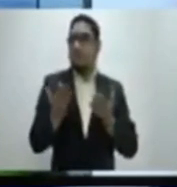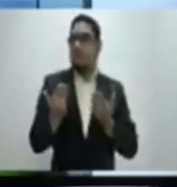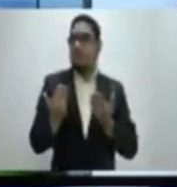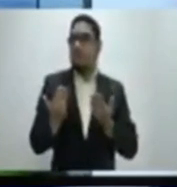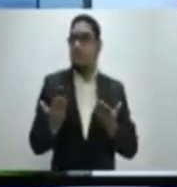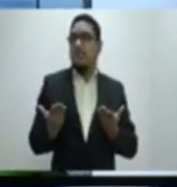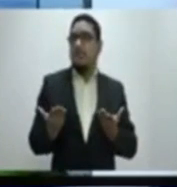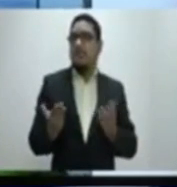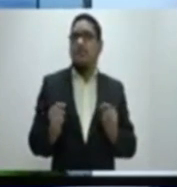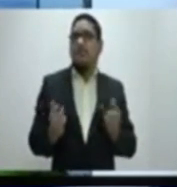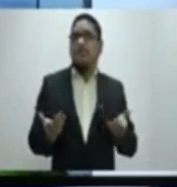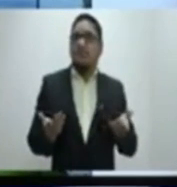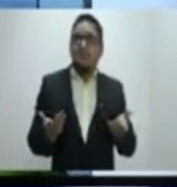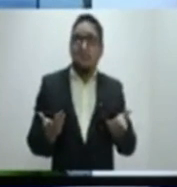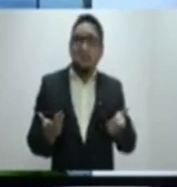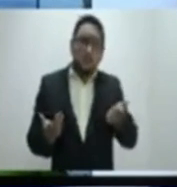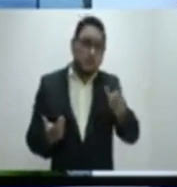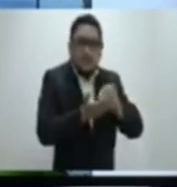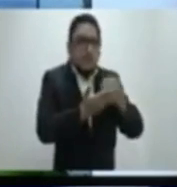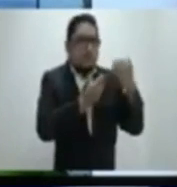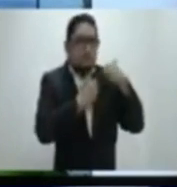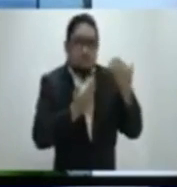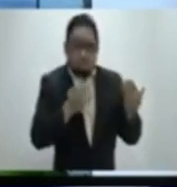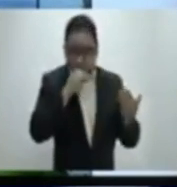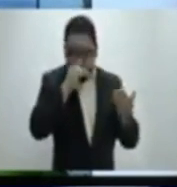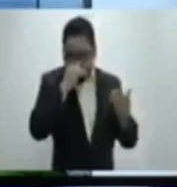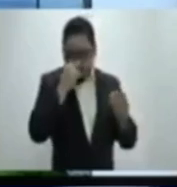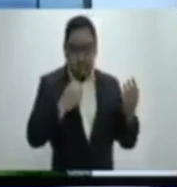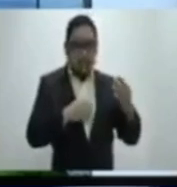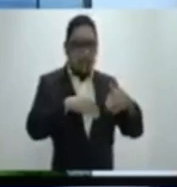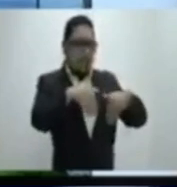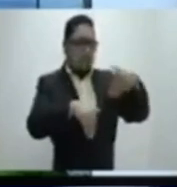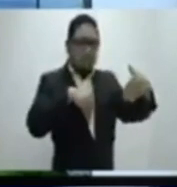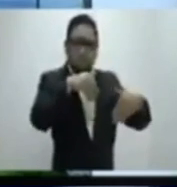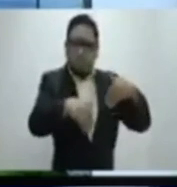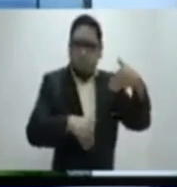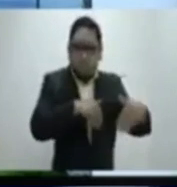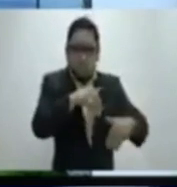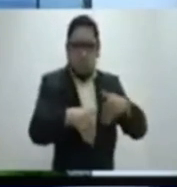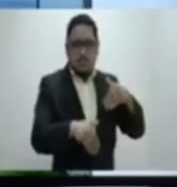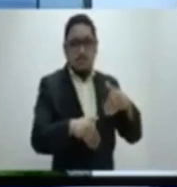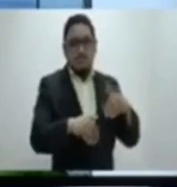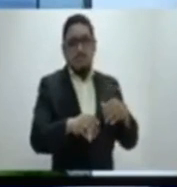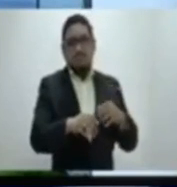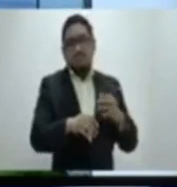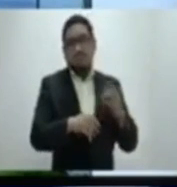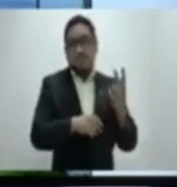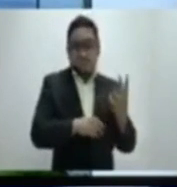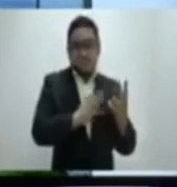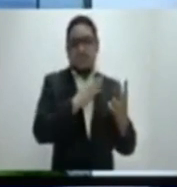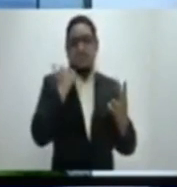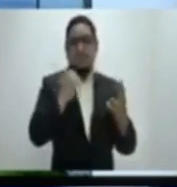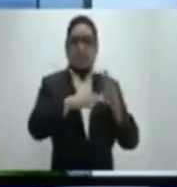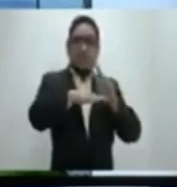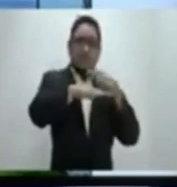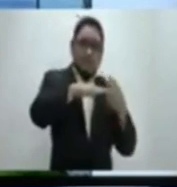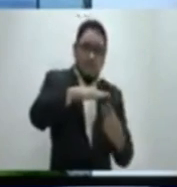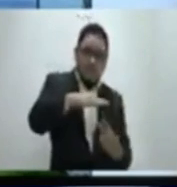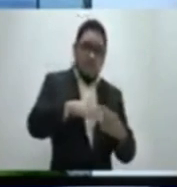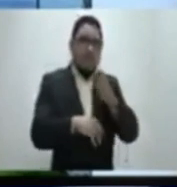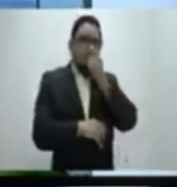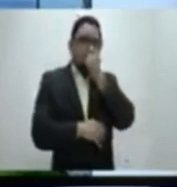tem esse cuidado, né? Eles caíram no igarapé e, infelizmente, perderam suas vidas. E se a